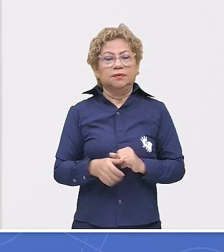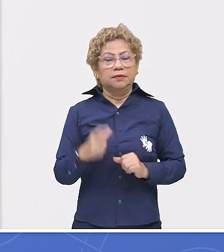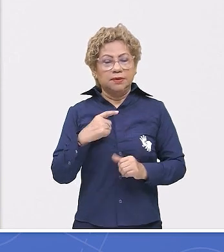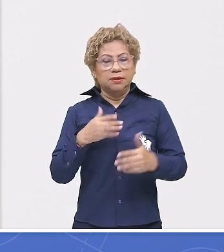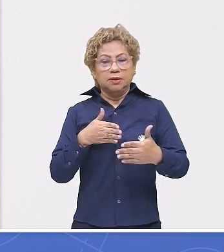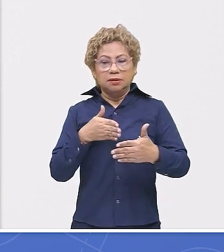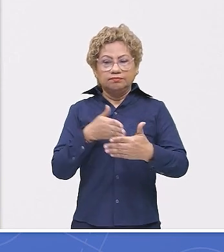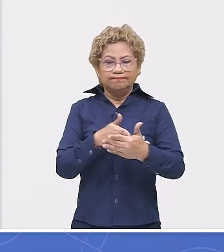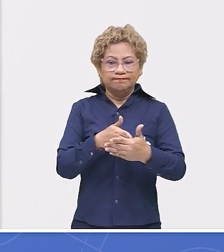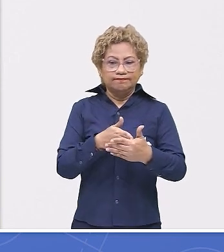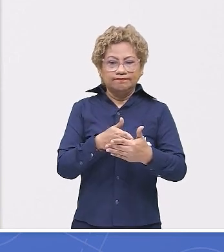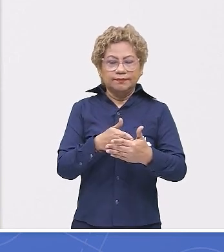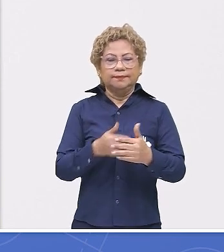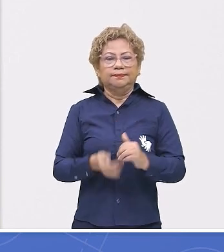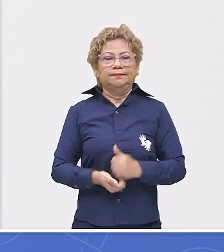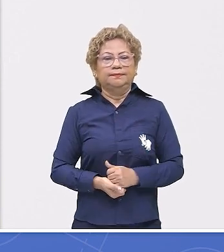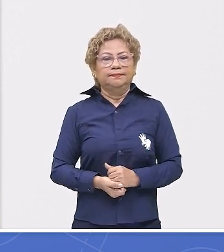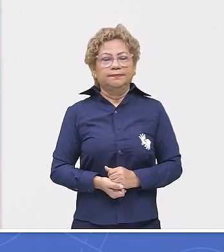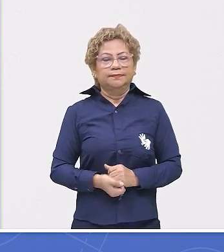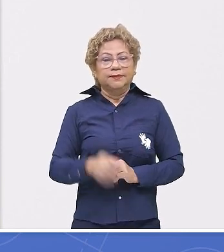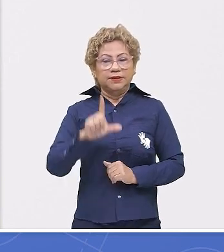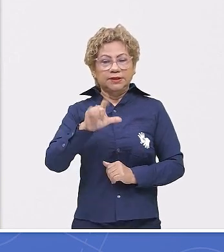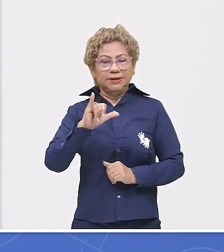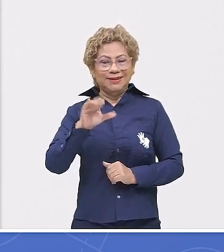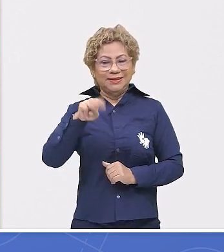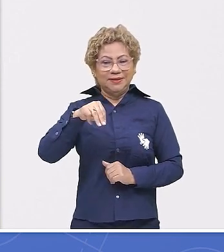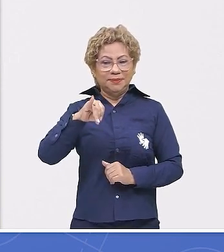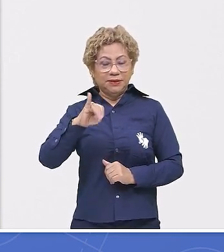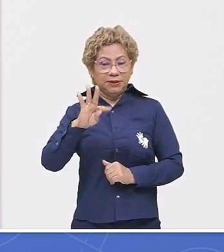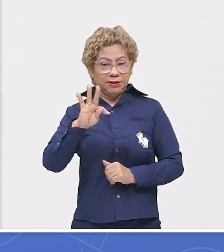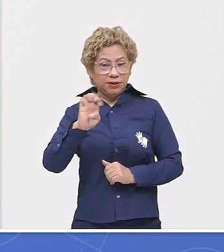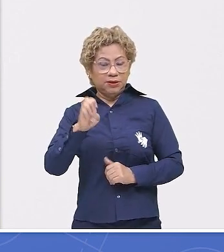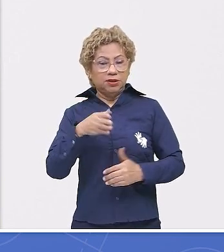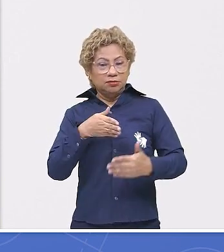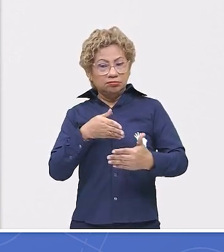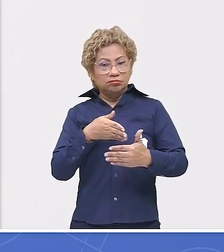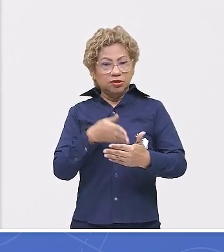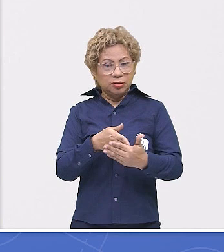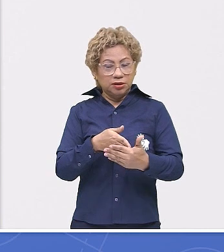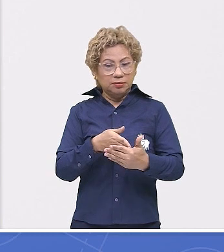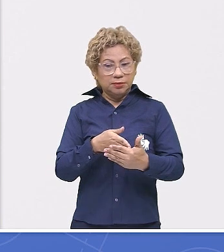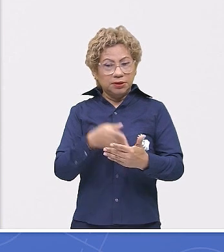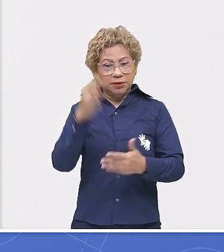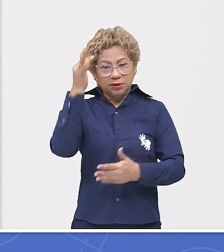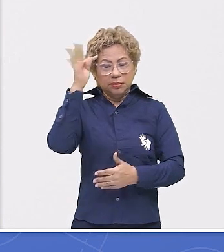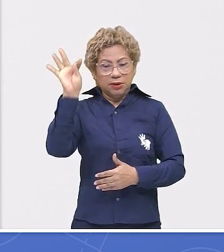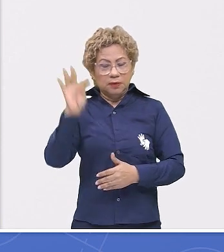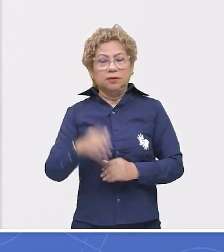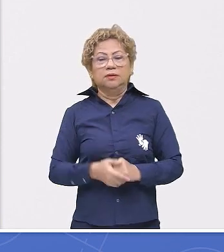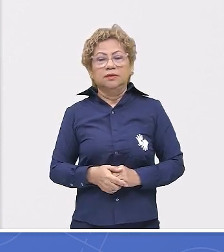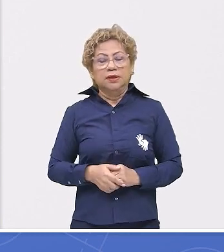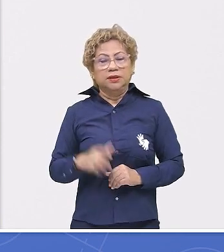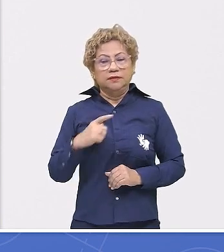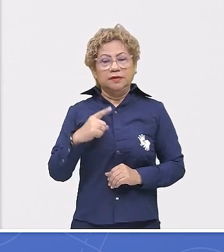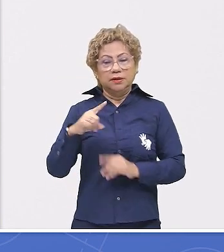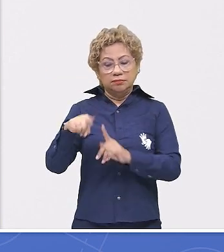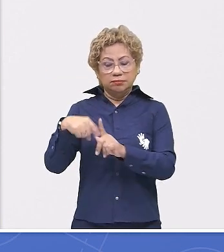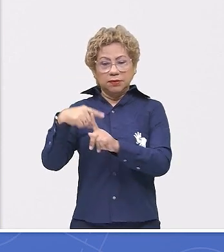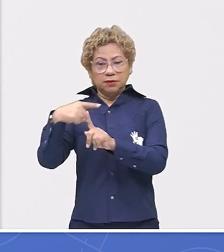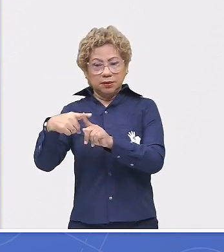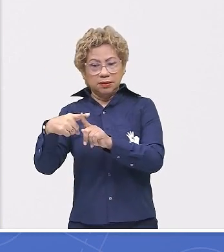teórico. Vamos ter, tá? No caso, o lado positivo e o